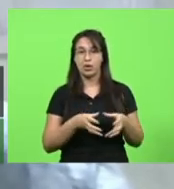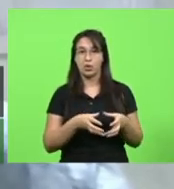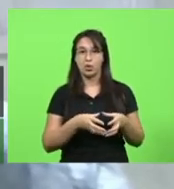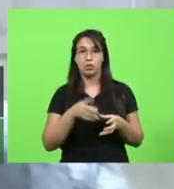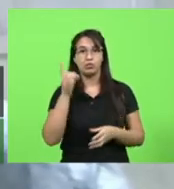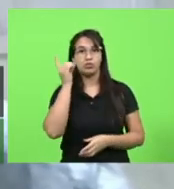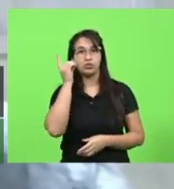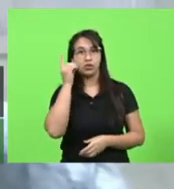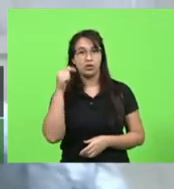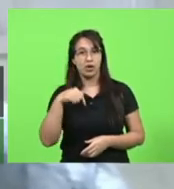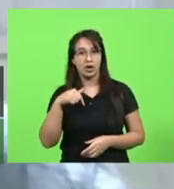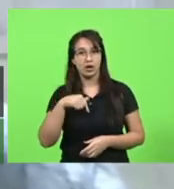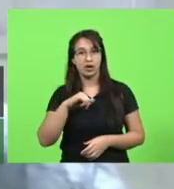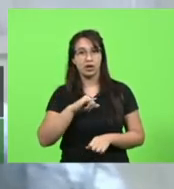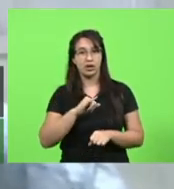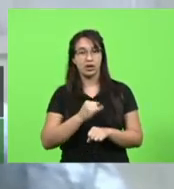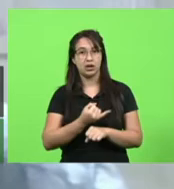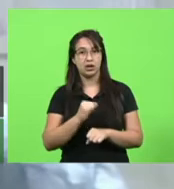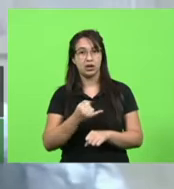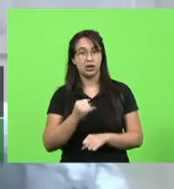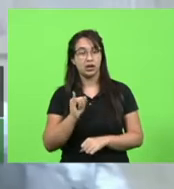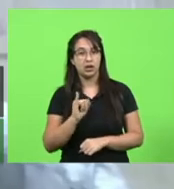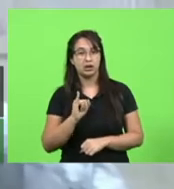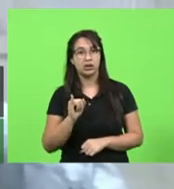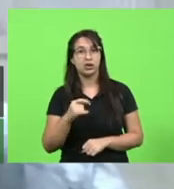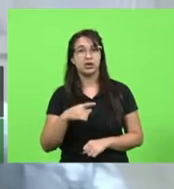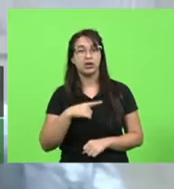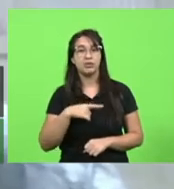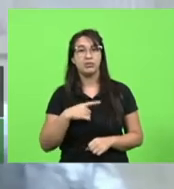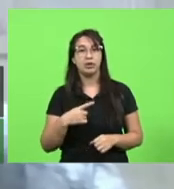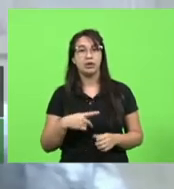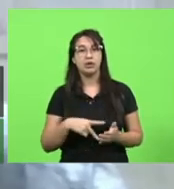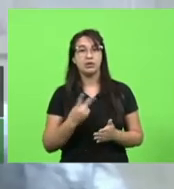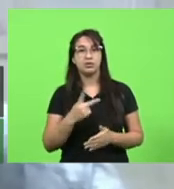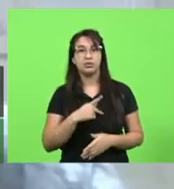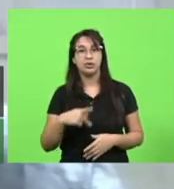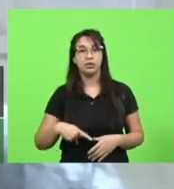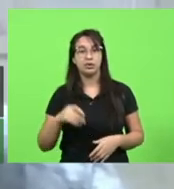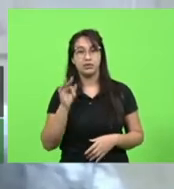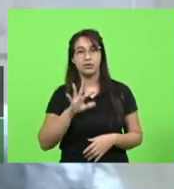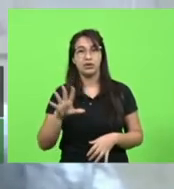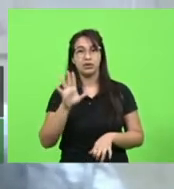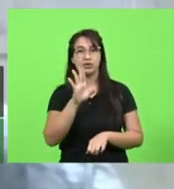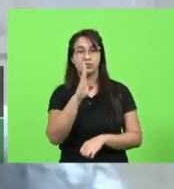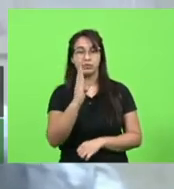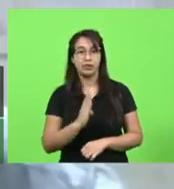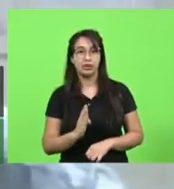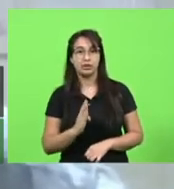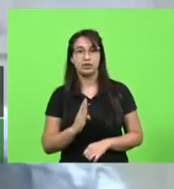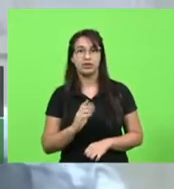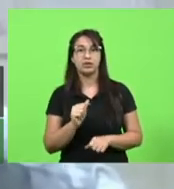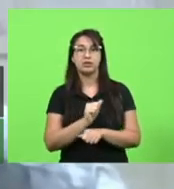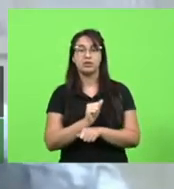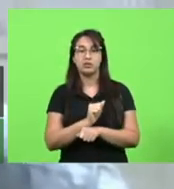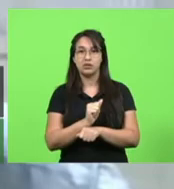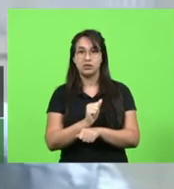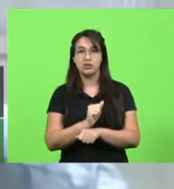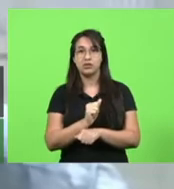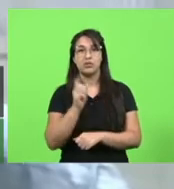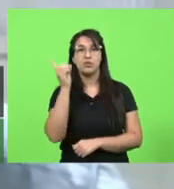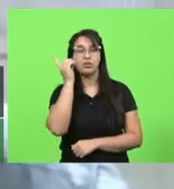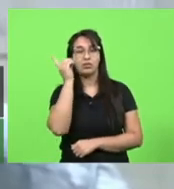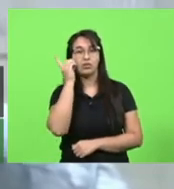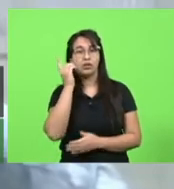sou vice-presidente da Federação Brasileira. A Federação Brasileira das Associações de Síndrome de Down iniciou